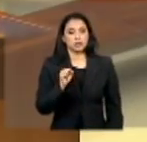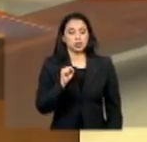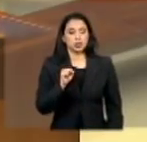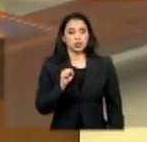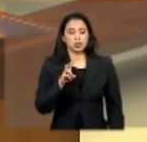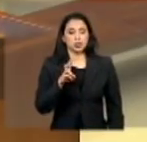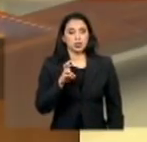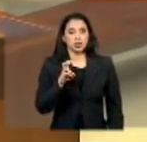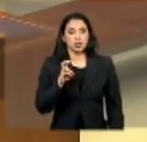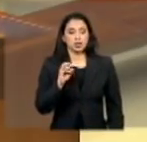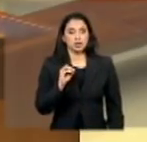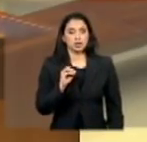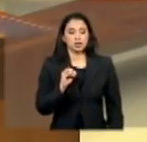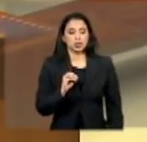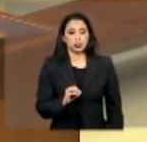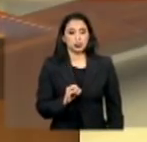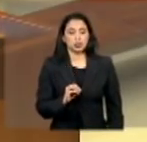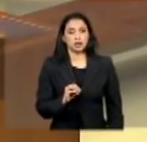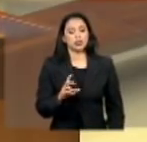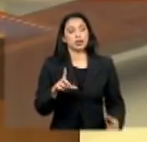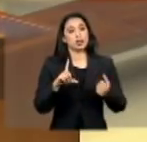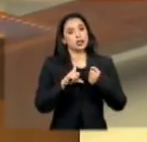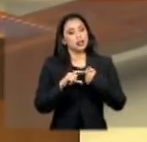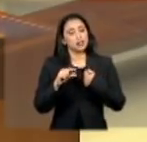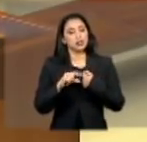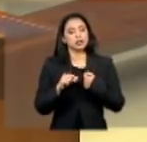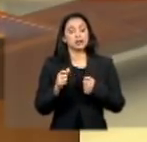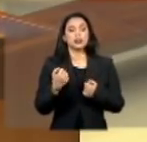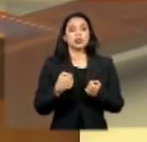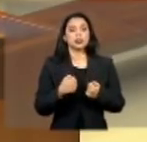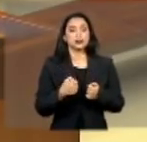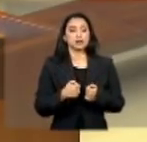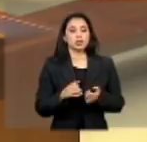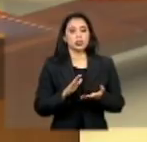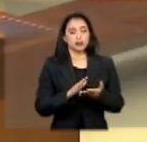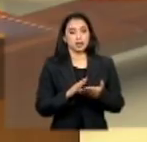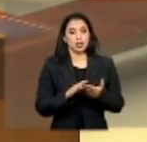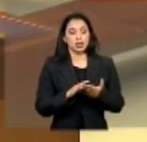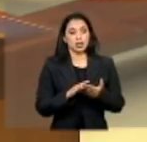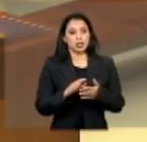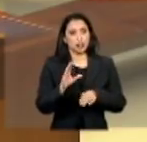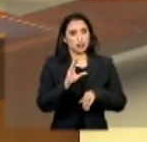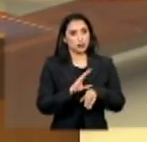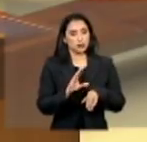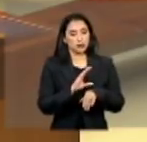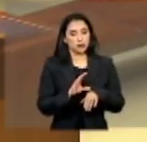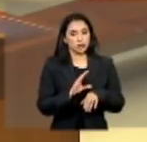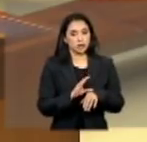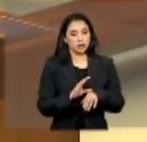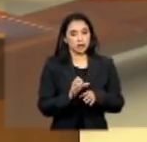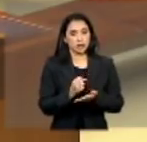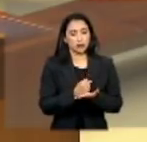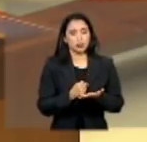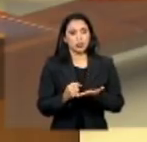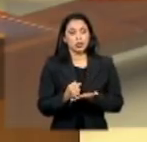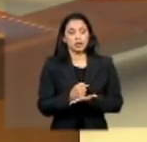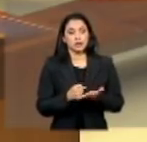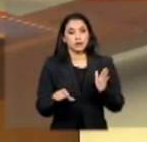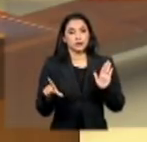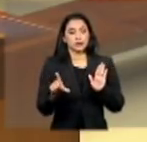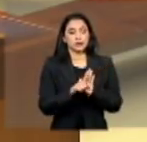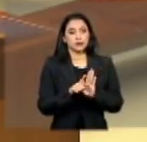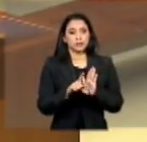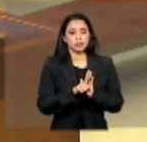recente e 2013 esse artigo deve ser interpretado segundo a regra constitucional baseado nessa lei de organização